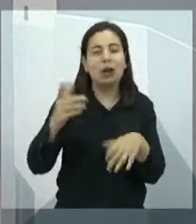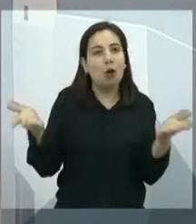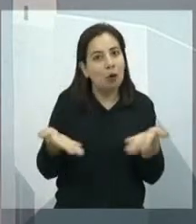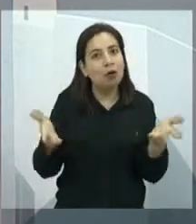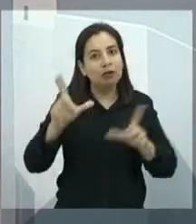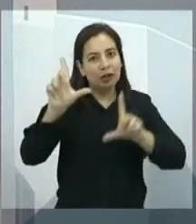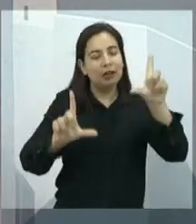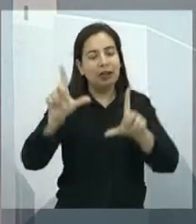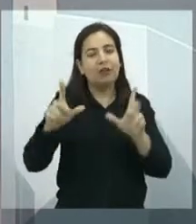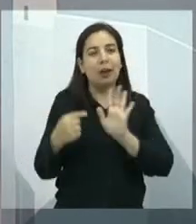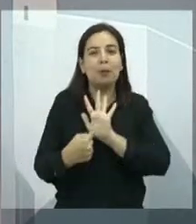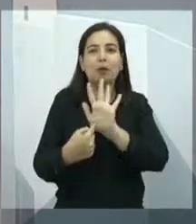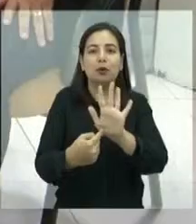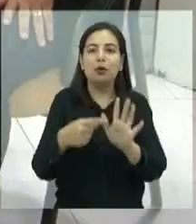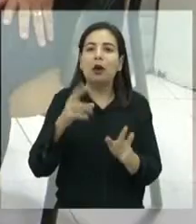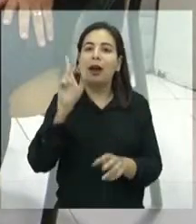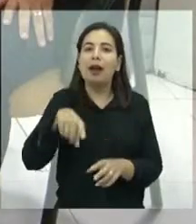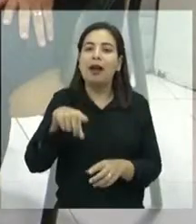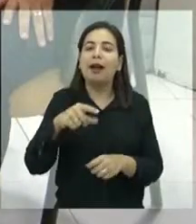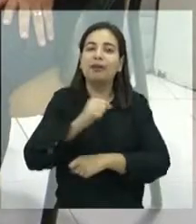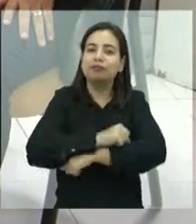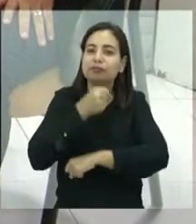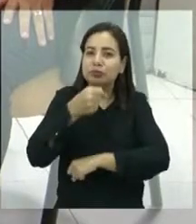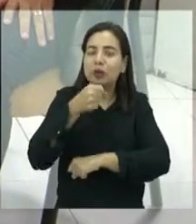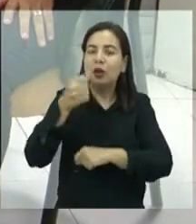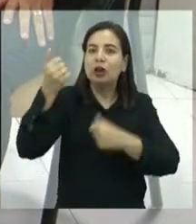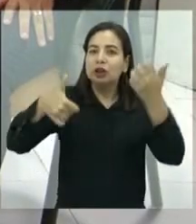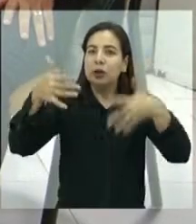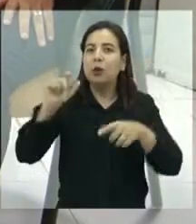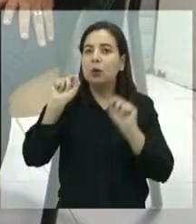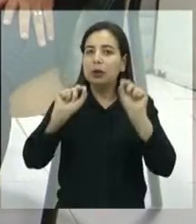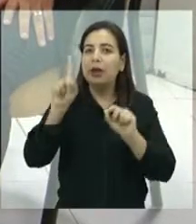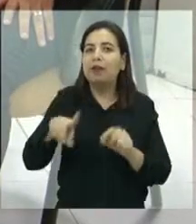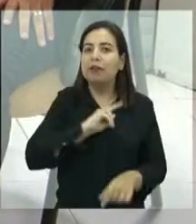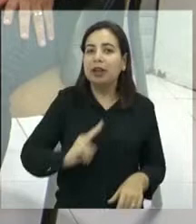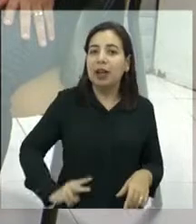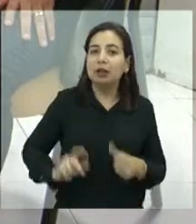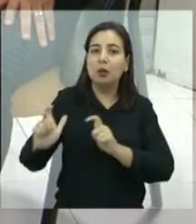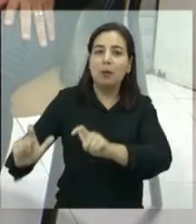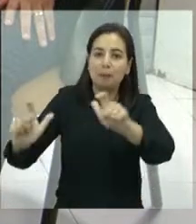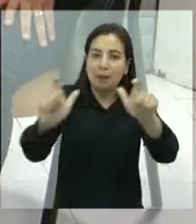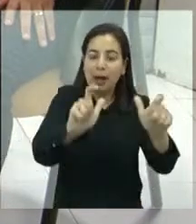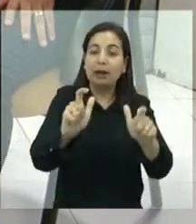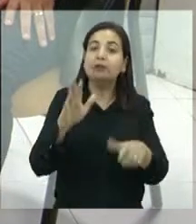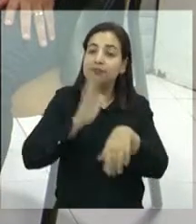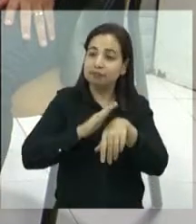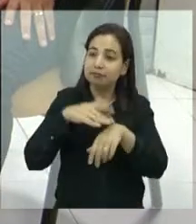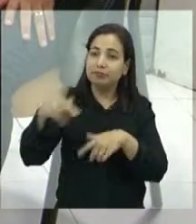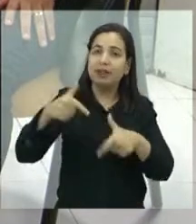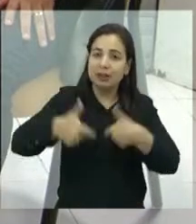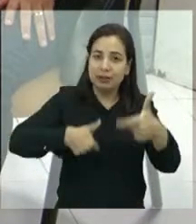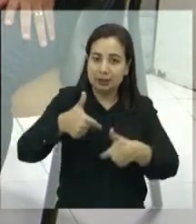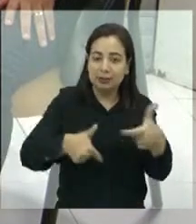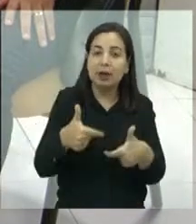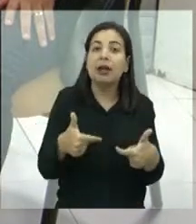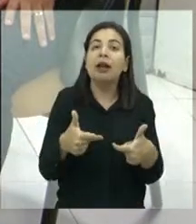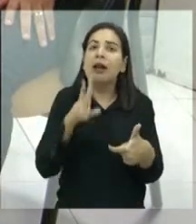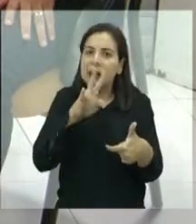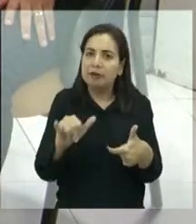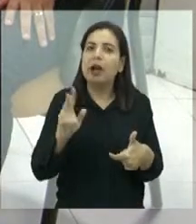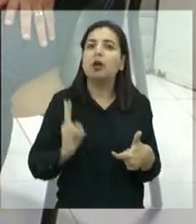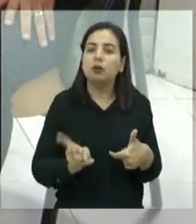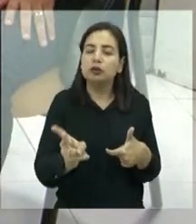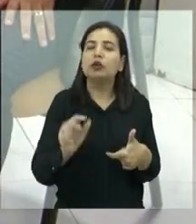reportagem, que é o programa Vereador Aqui, Vereador no Bairro, que é um trabalho que o senhor desenvolveu e vai, cada vez que o